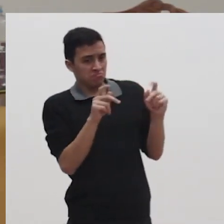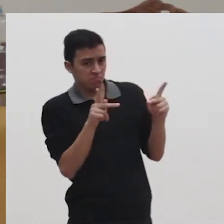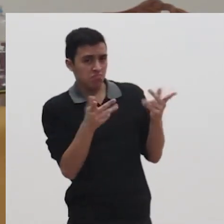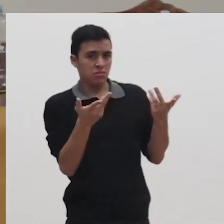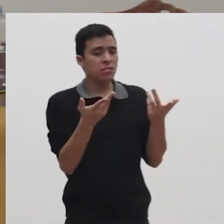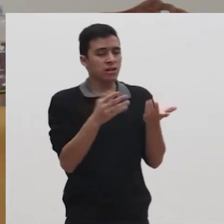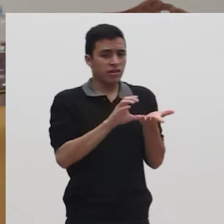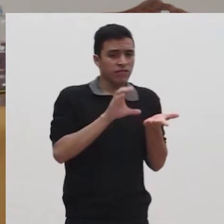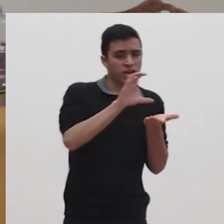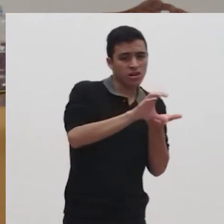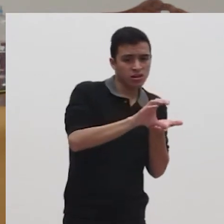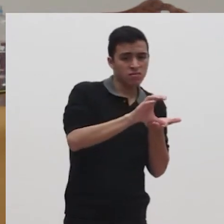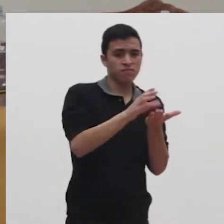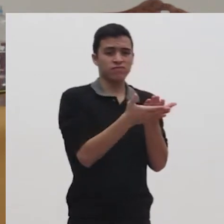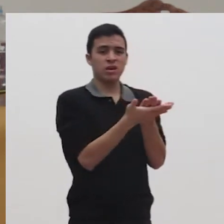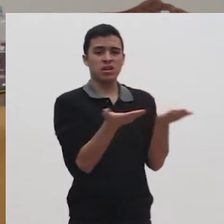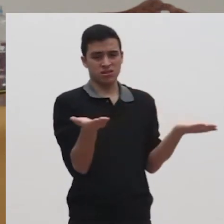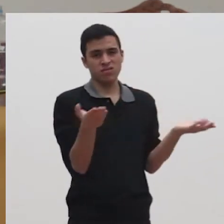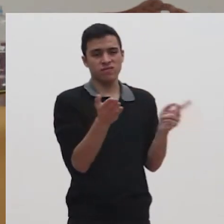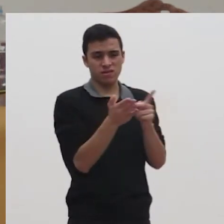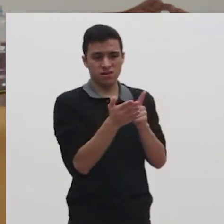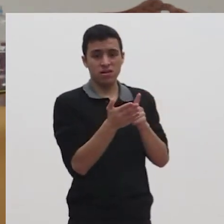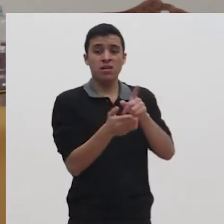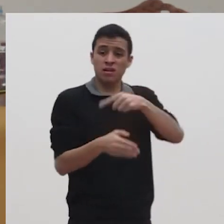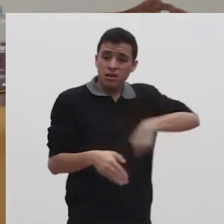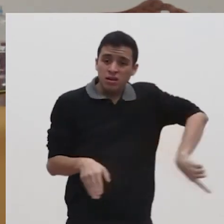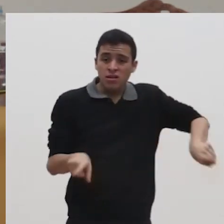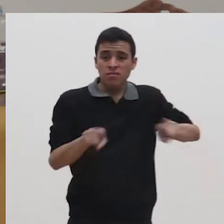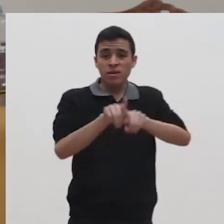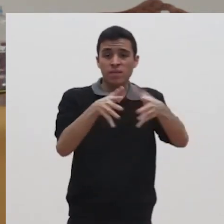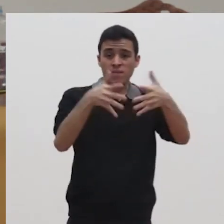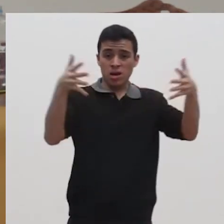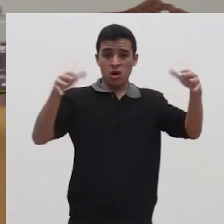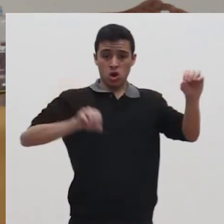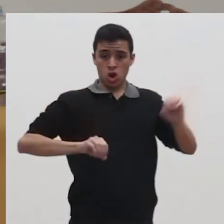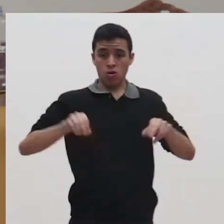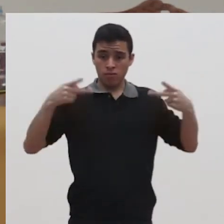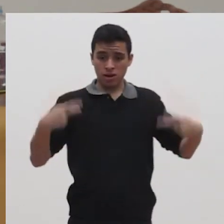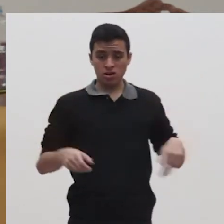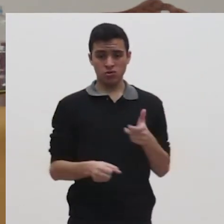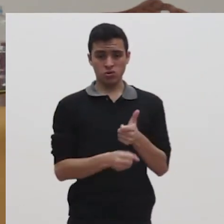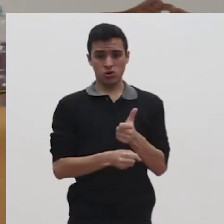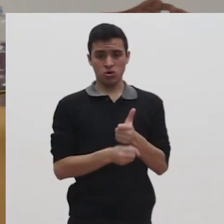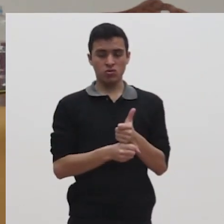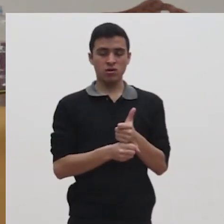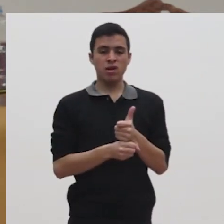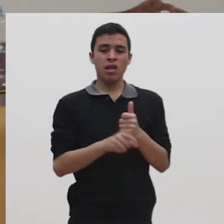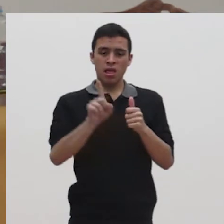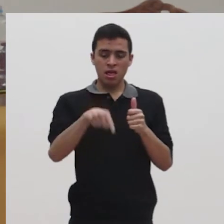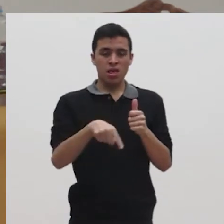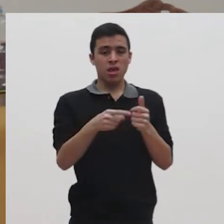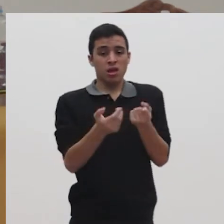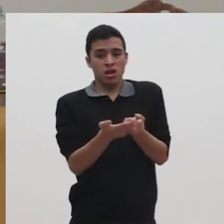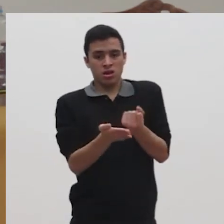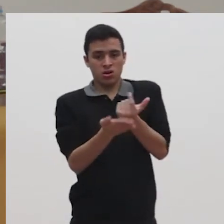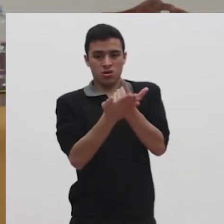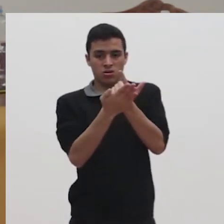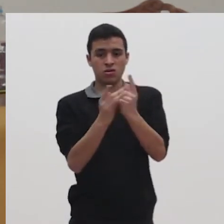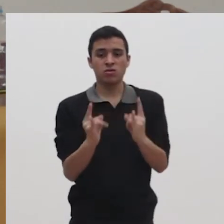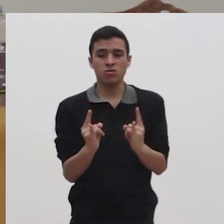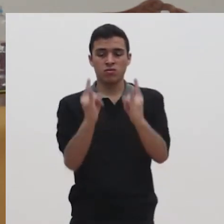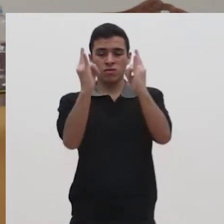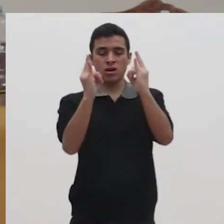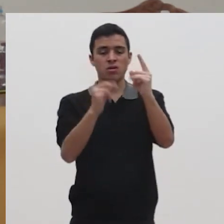é investimento perdido. E sem falar da maior obra da gestão atual, que é a aquisição do